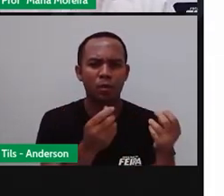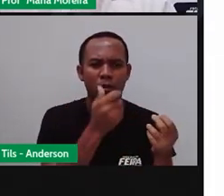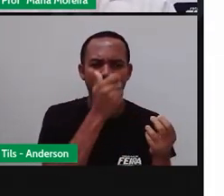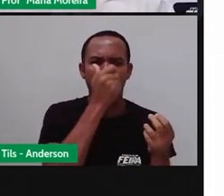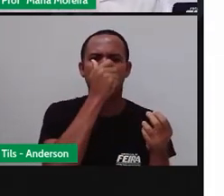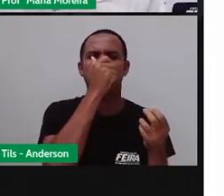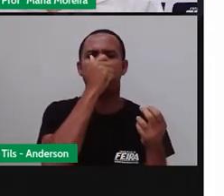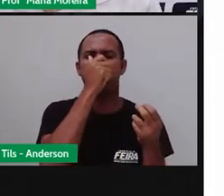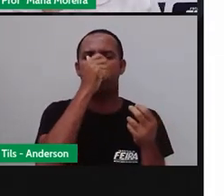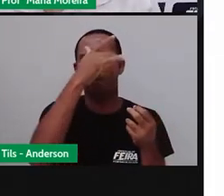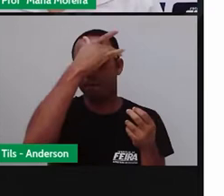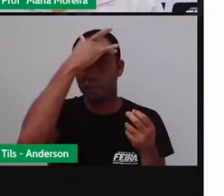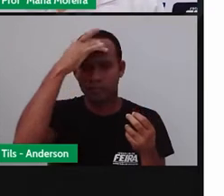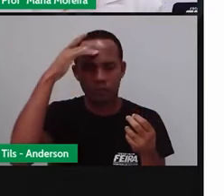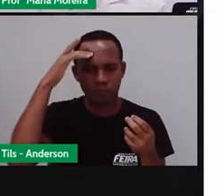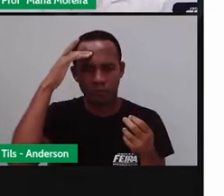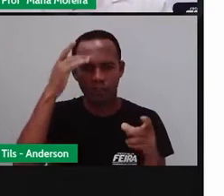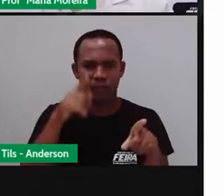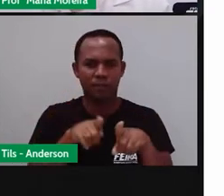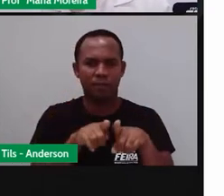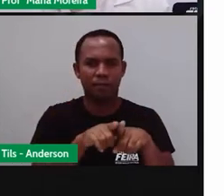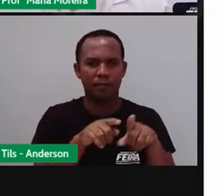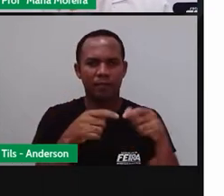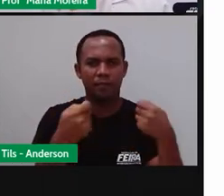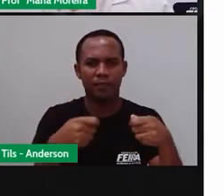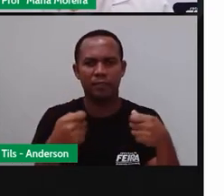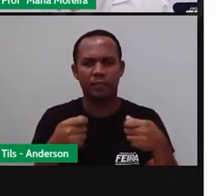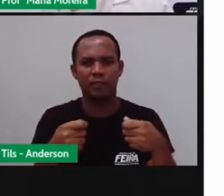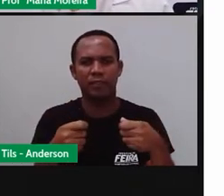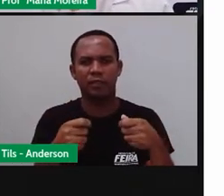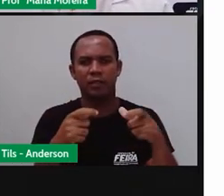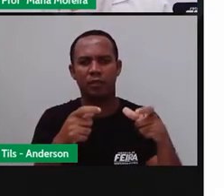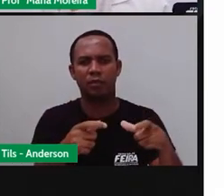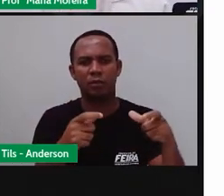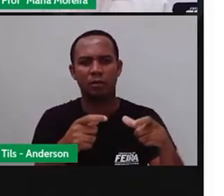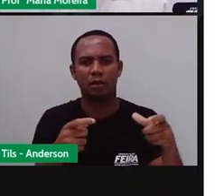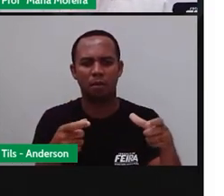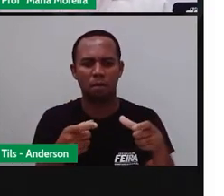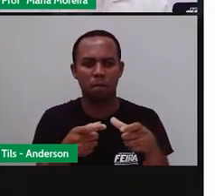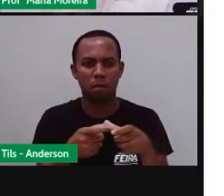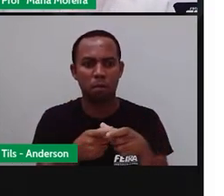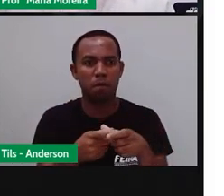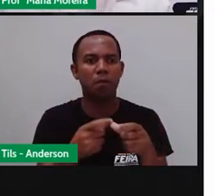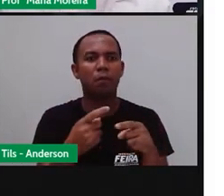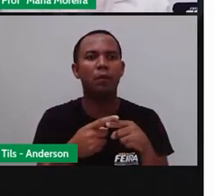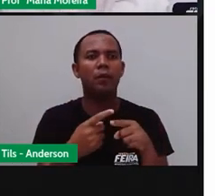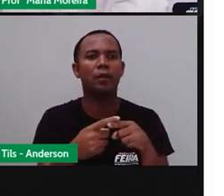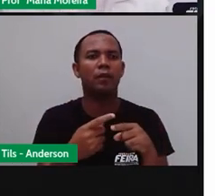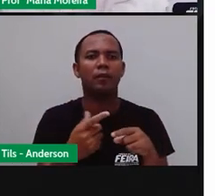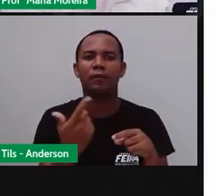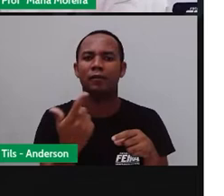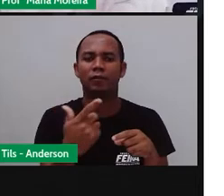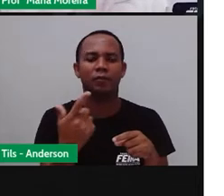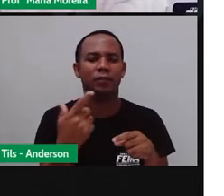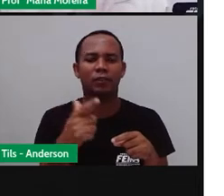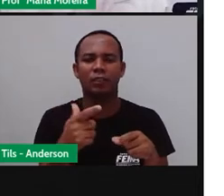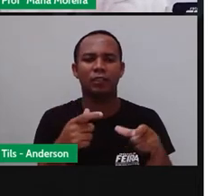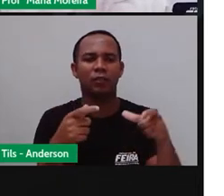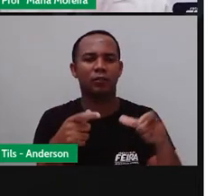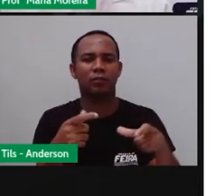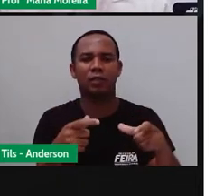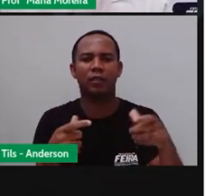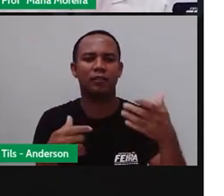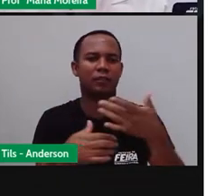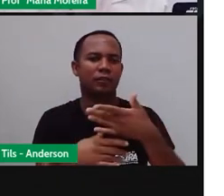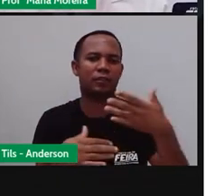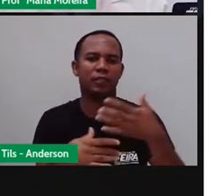populacional, várias pessoas que precisam dividir espaços minúsculos. Por quê? Porque não tem espaço em grandes cidades,